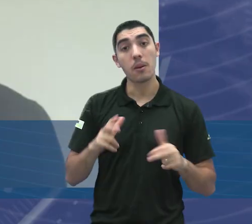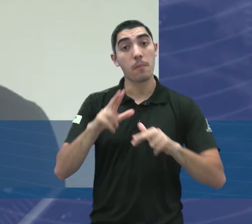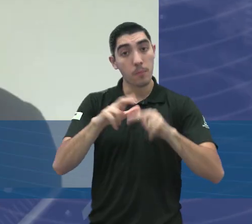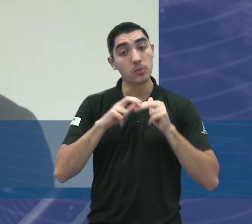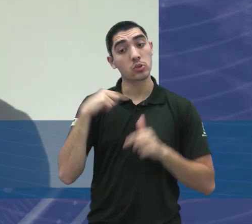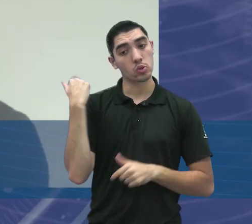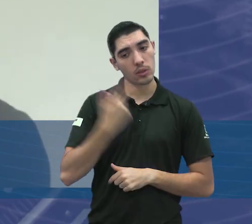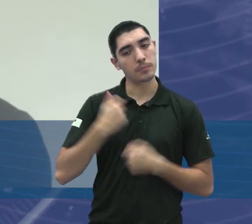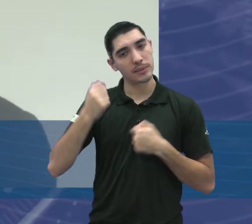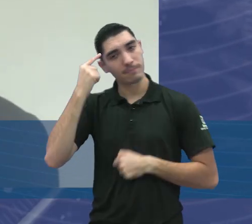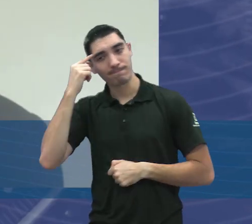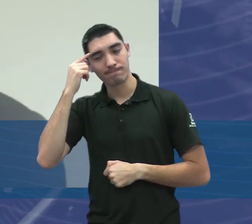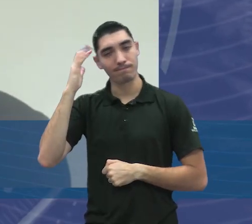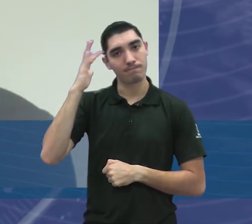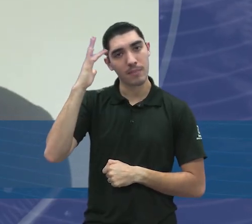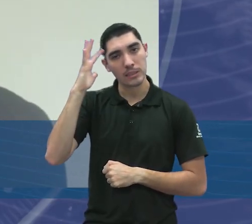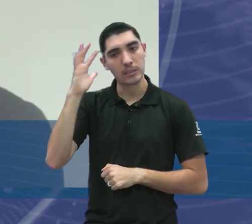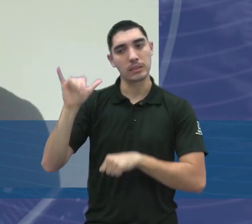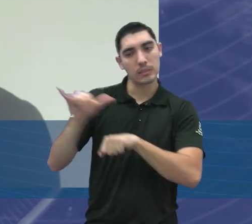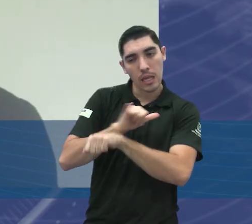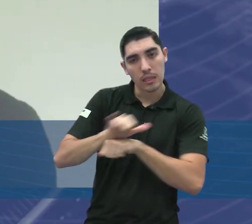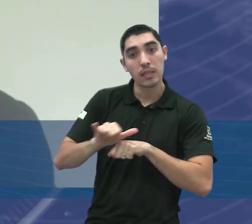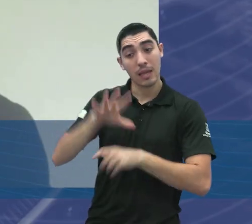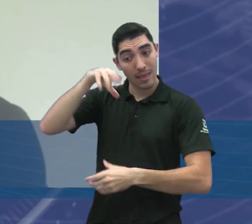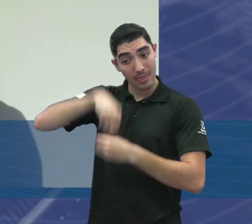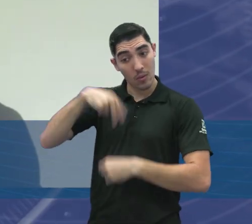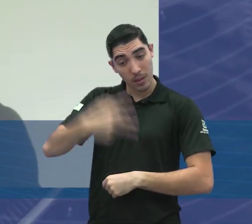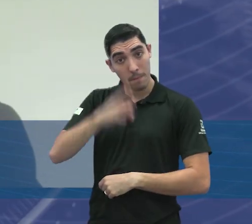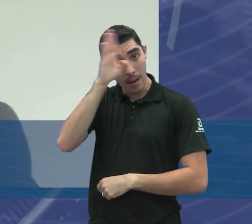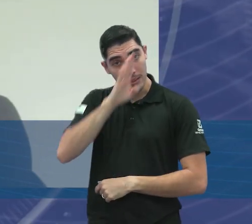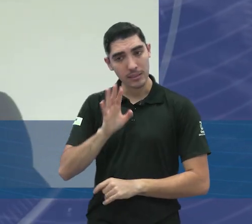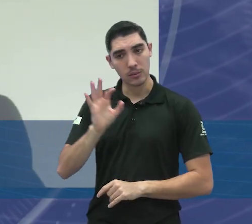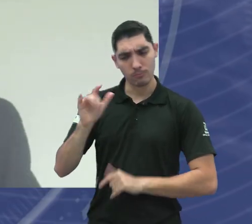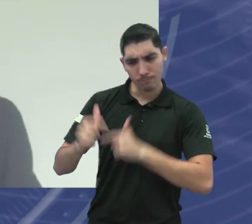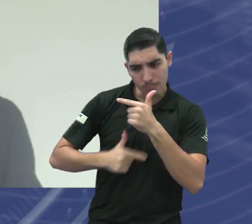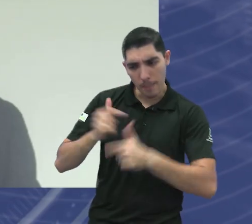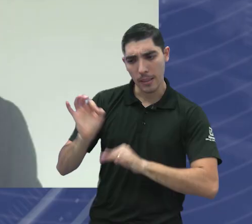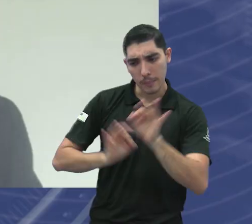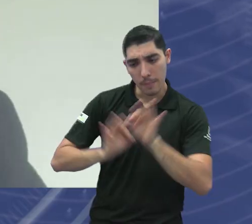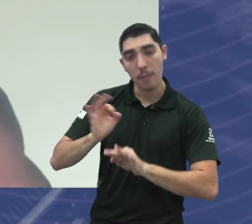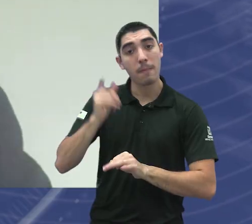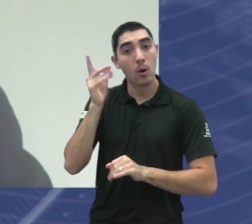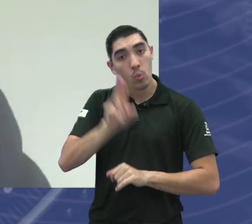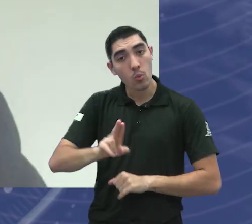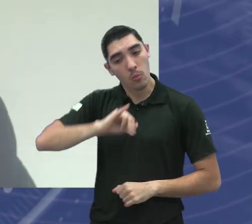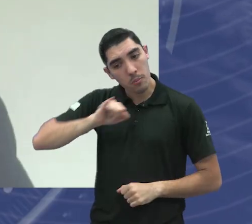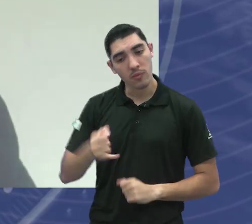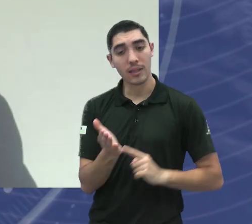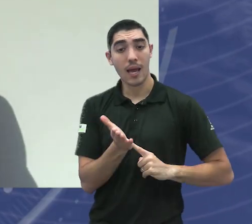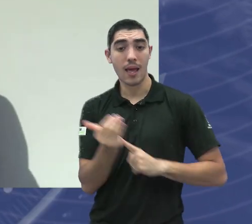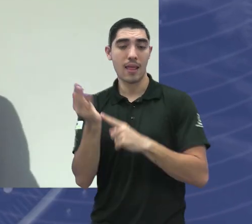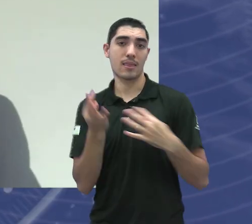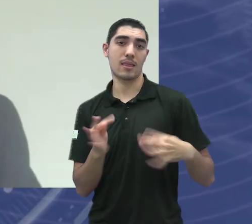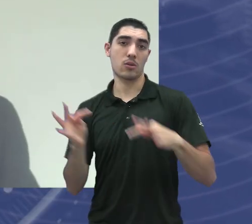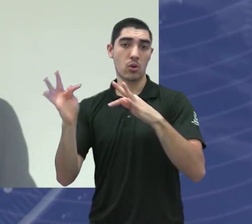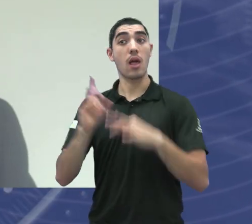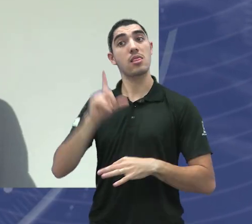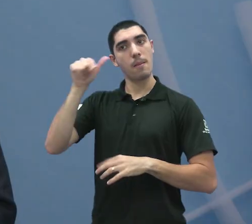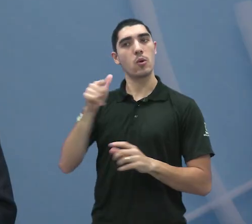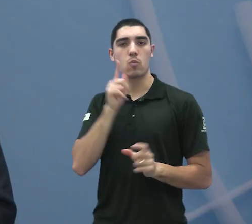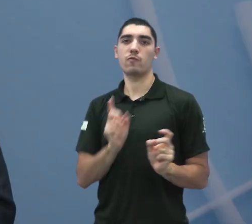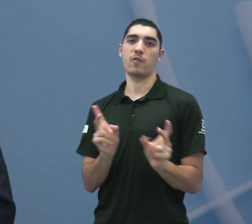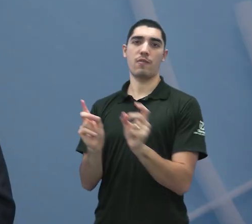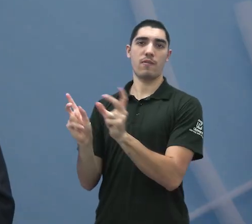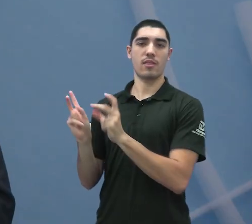produzir aqui, né? Para ter a tecnologia nossa, para poder realmente aí estar exportando aí para